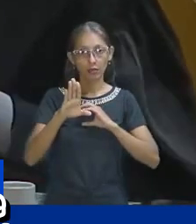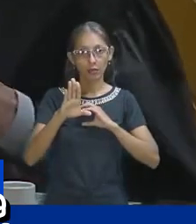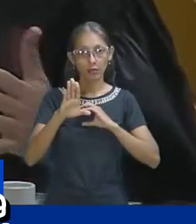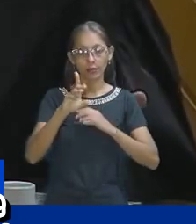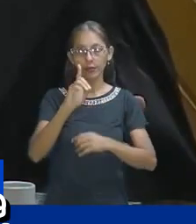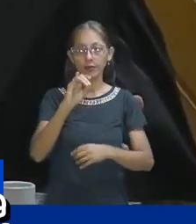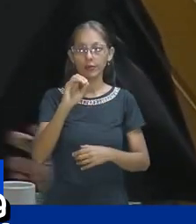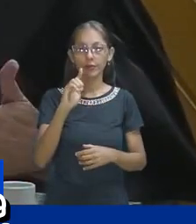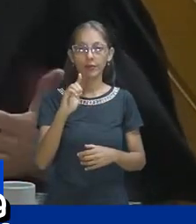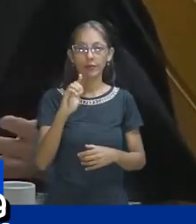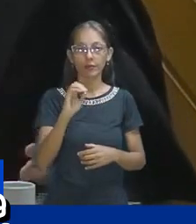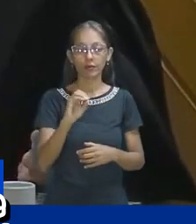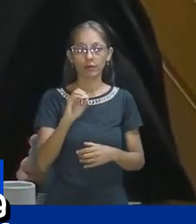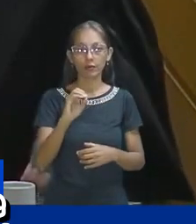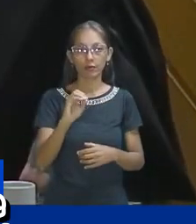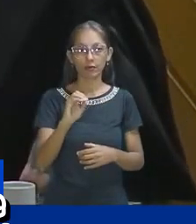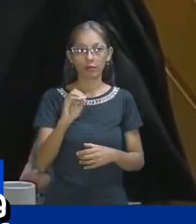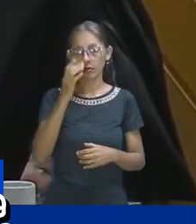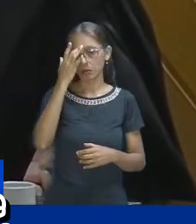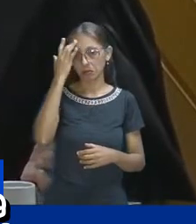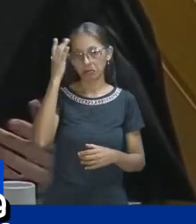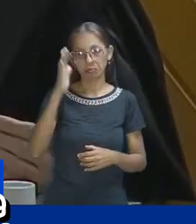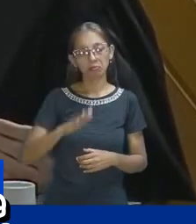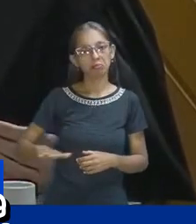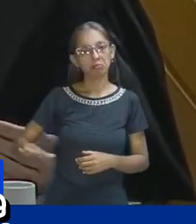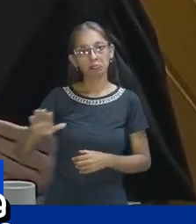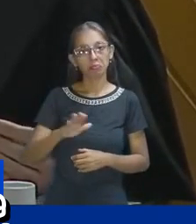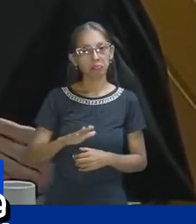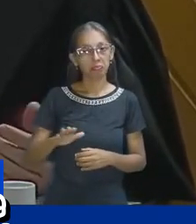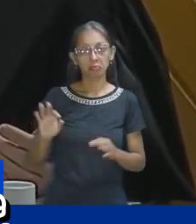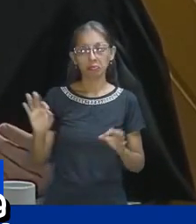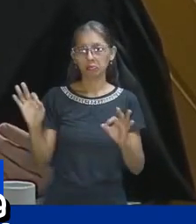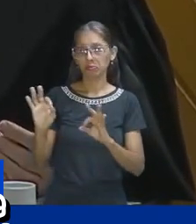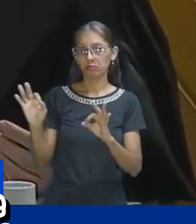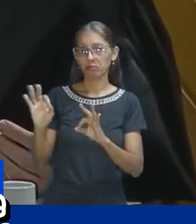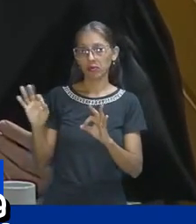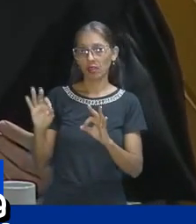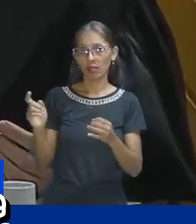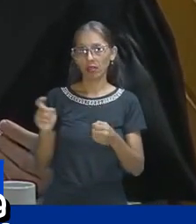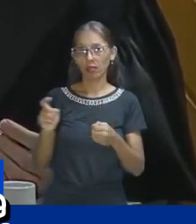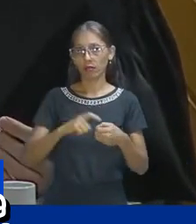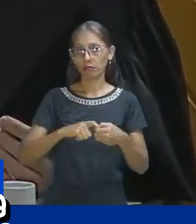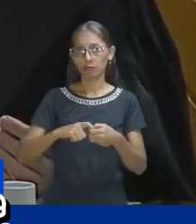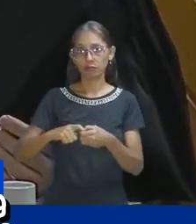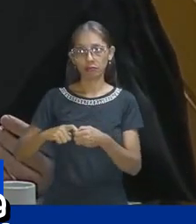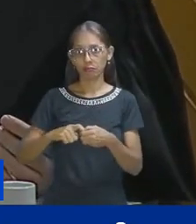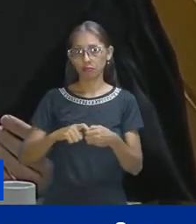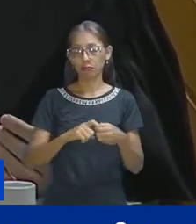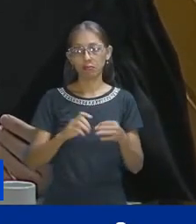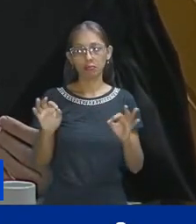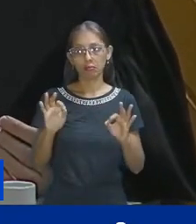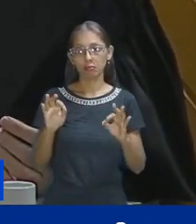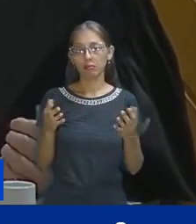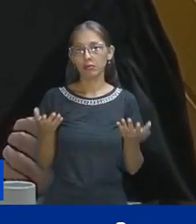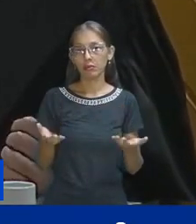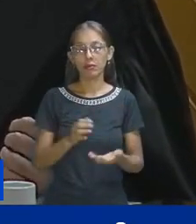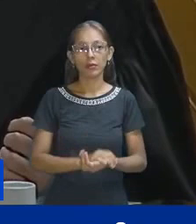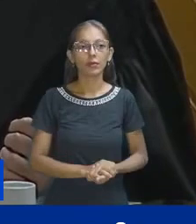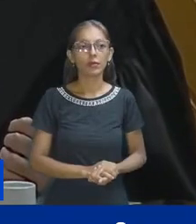Souza, mas, ou seja, em relação aos outros, não existe nenhum liame, não existe vínculo algum. A Maria Ramos